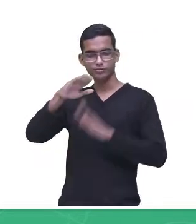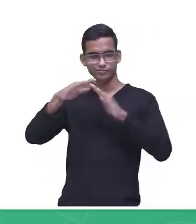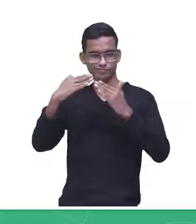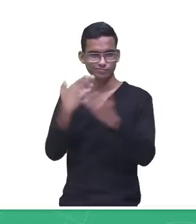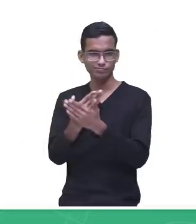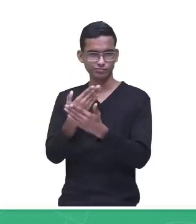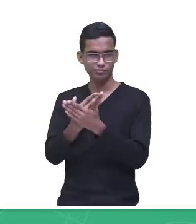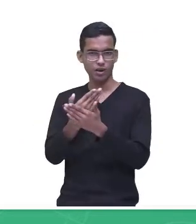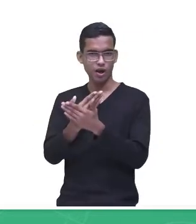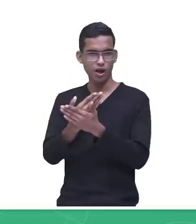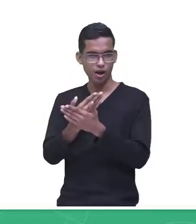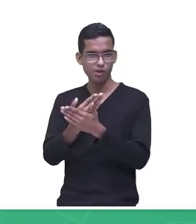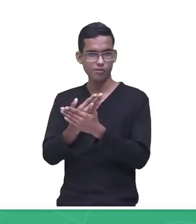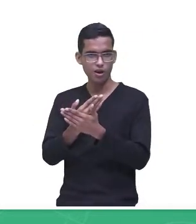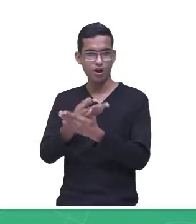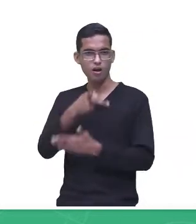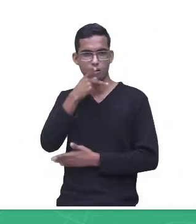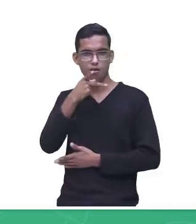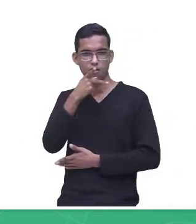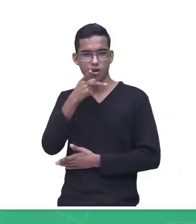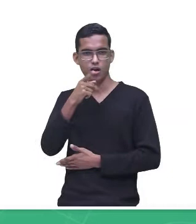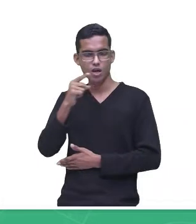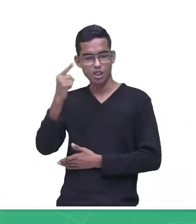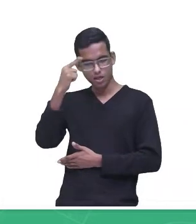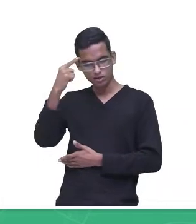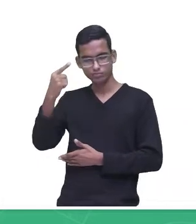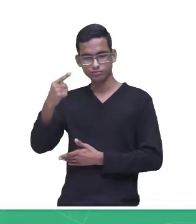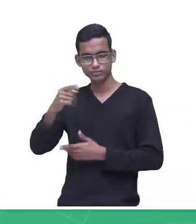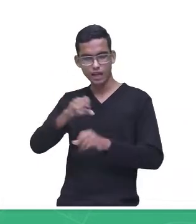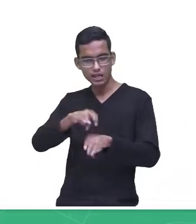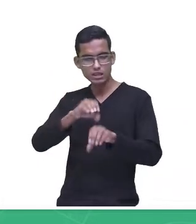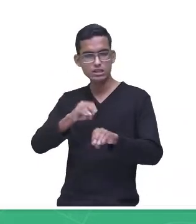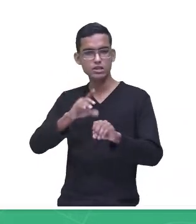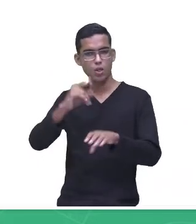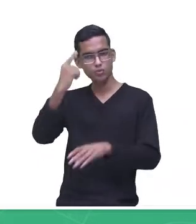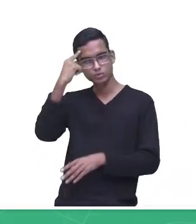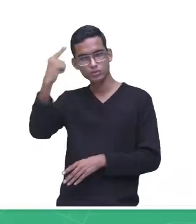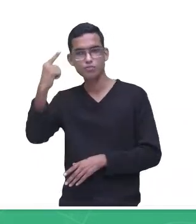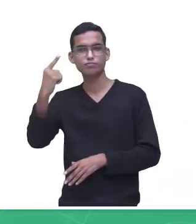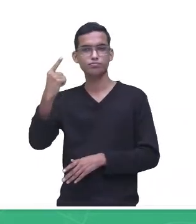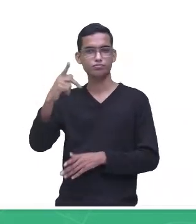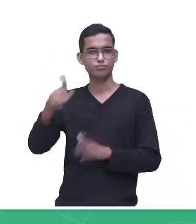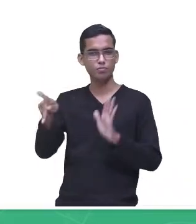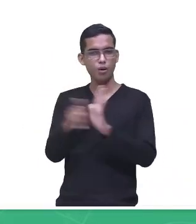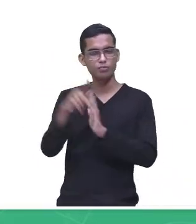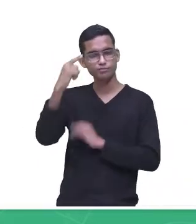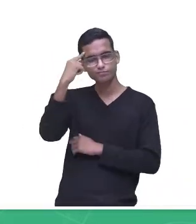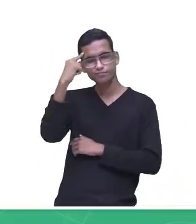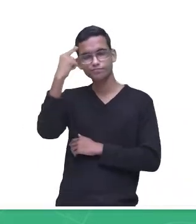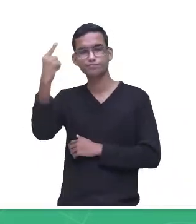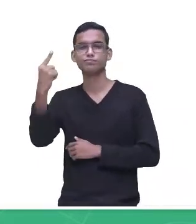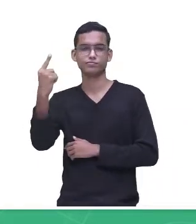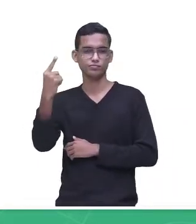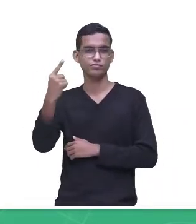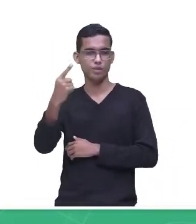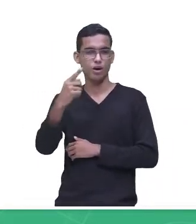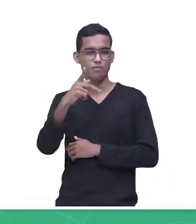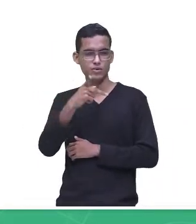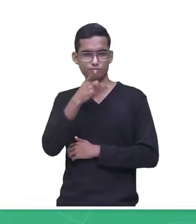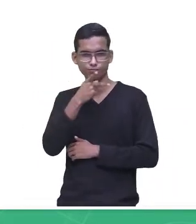um pouco a sua ideia, o seu pensamento. Vamos entender um pouquinho desse pensamento platônico, porque é o